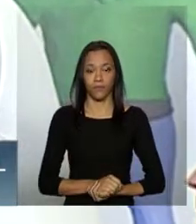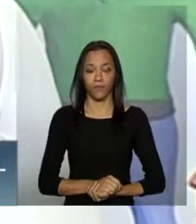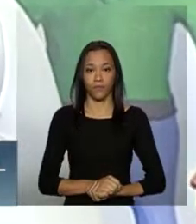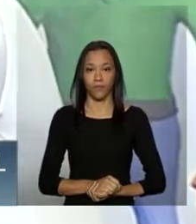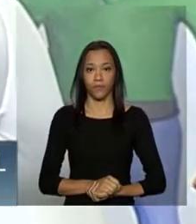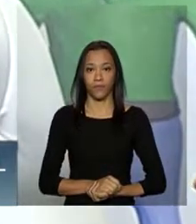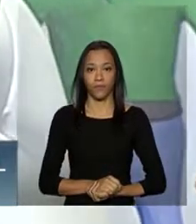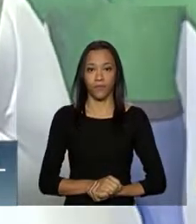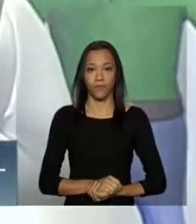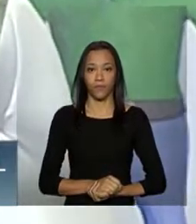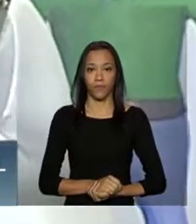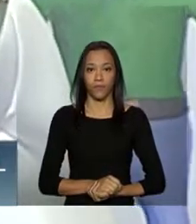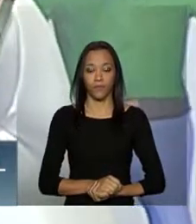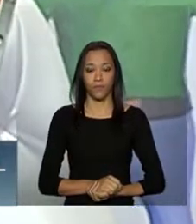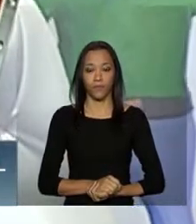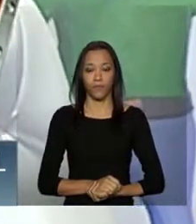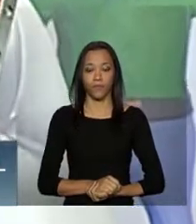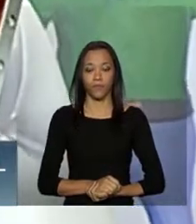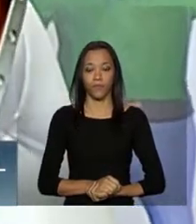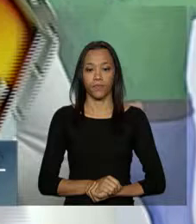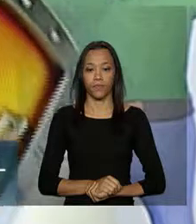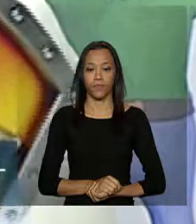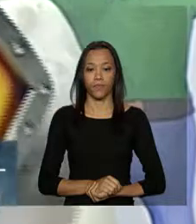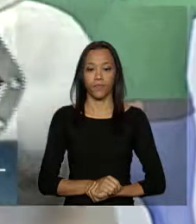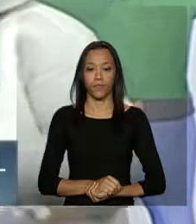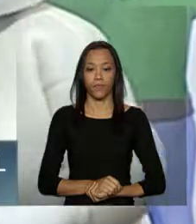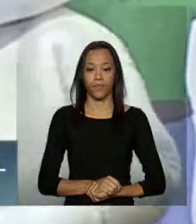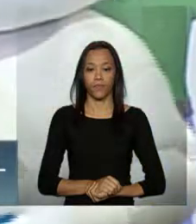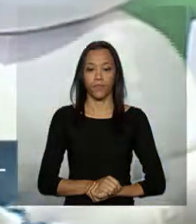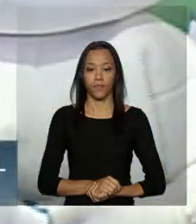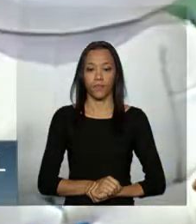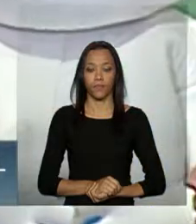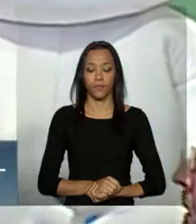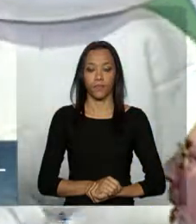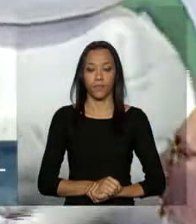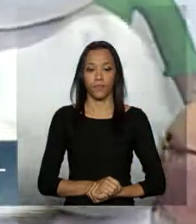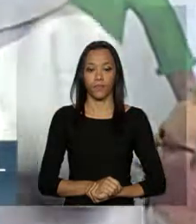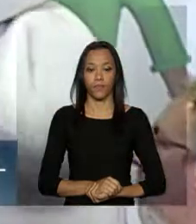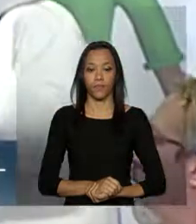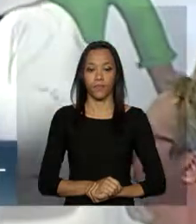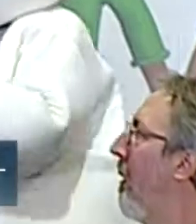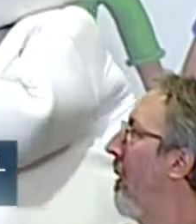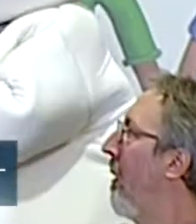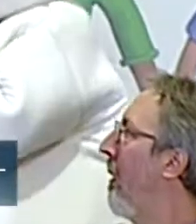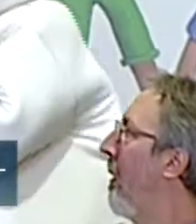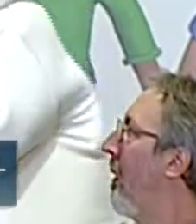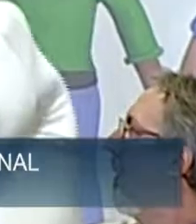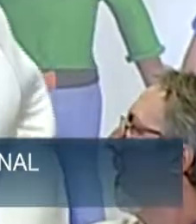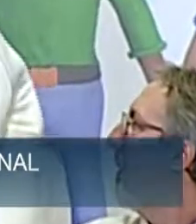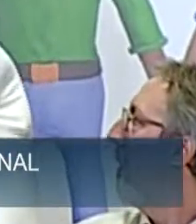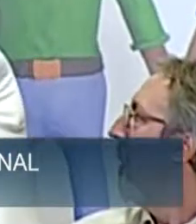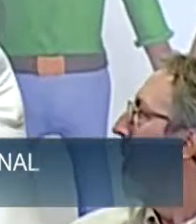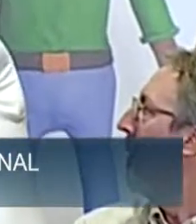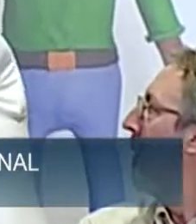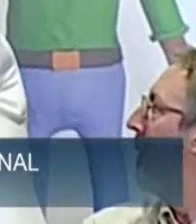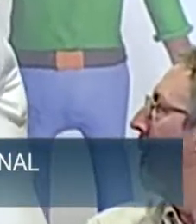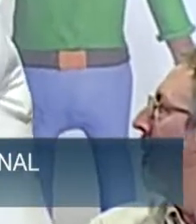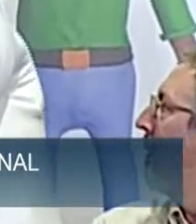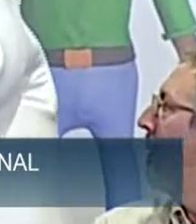Ah, tá preso aqui também. Já devolvo para você. Vamos lá, segura aqui, vamos nós dois aqui. Vou botar o escudo